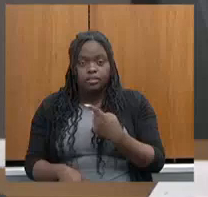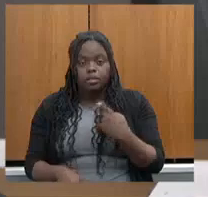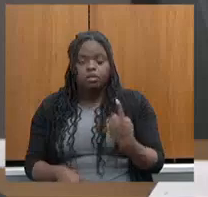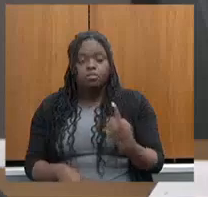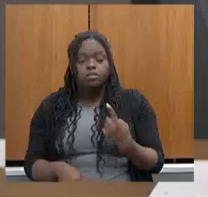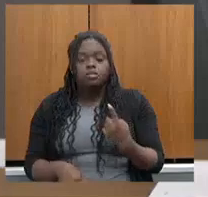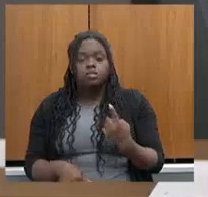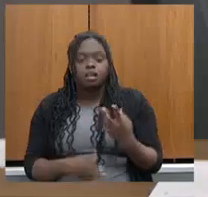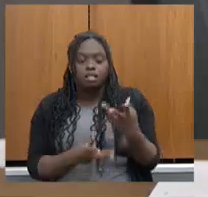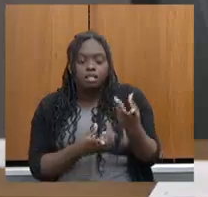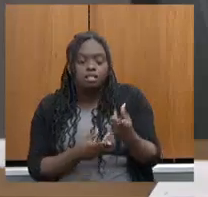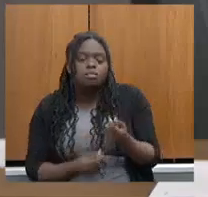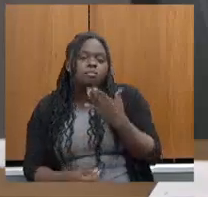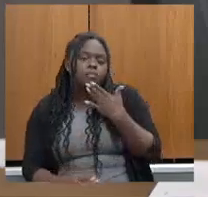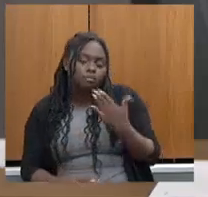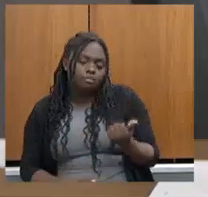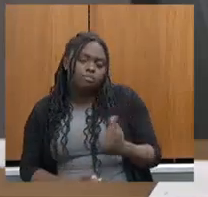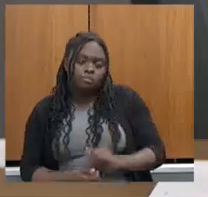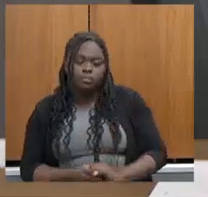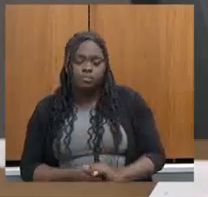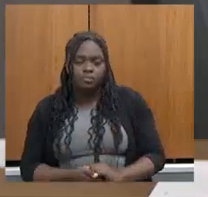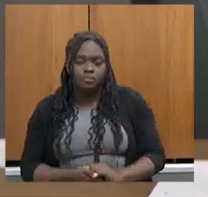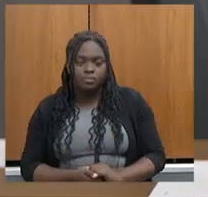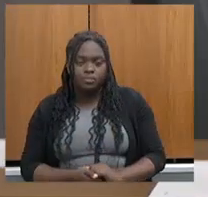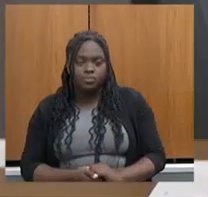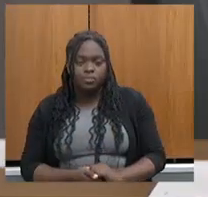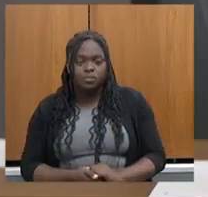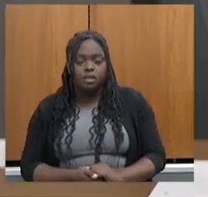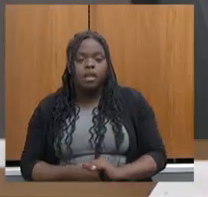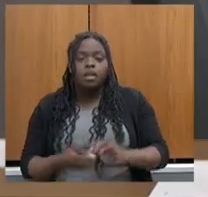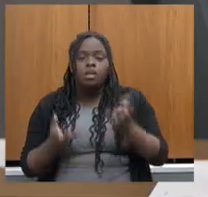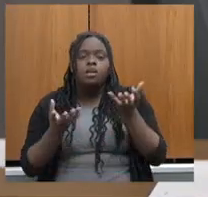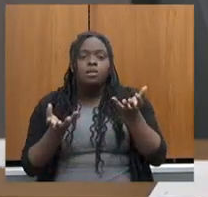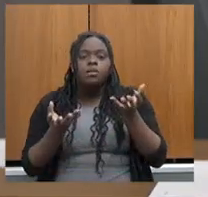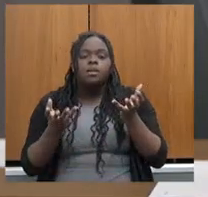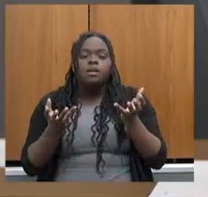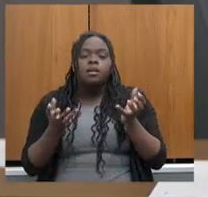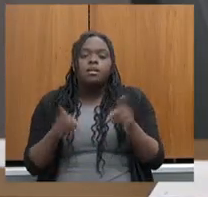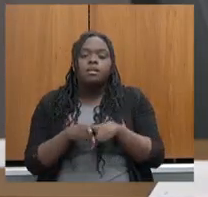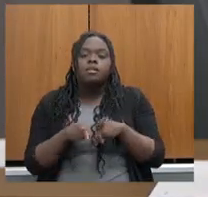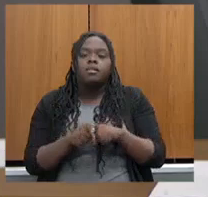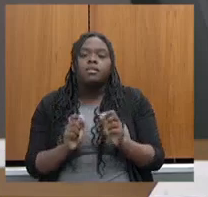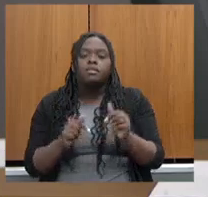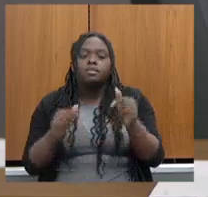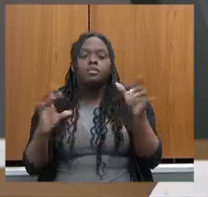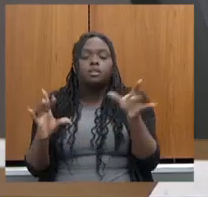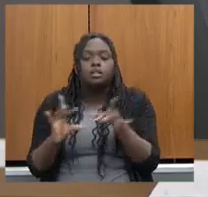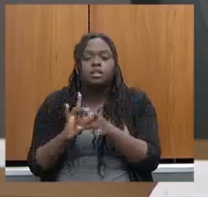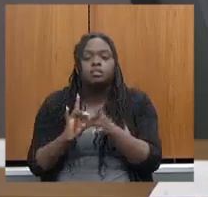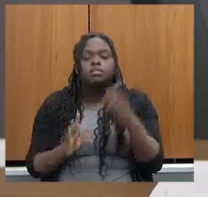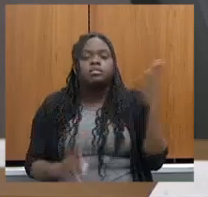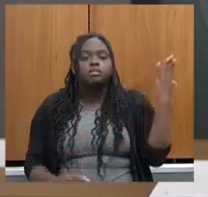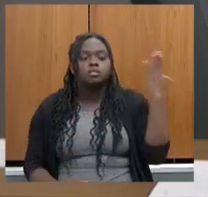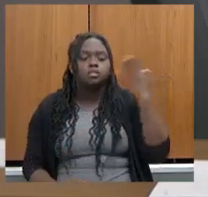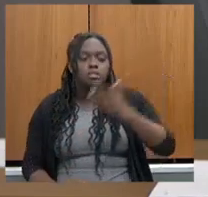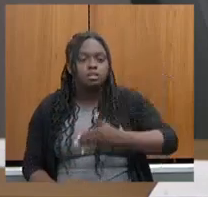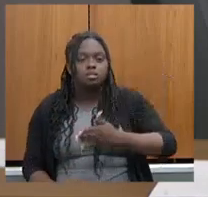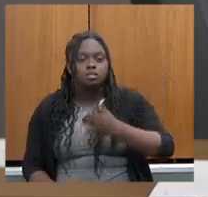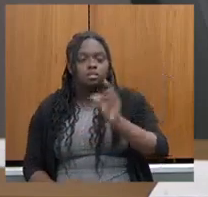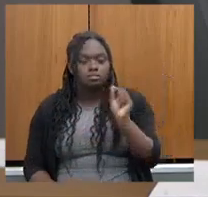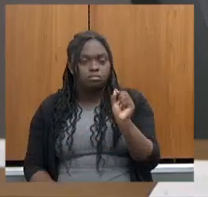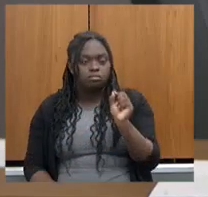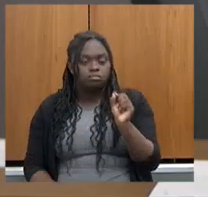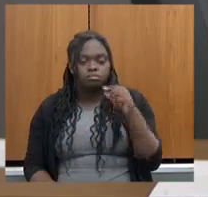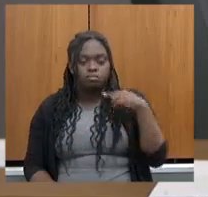atendendo melhor eu quero fazer aqui uma ligação direta com algo